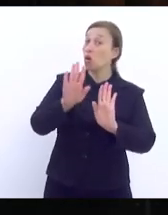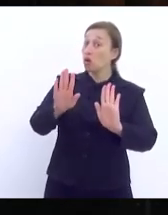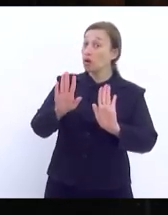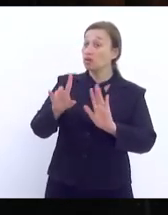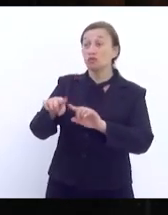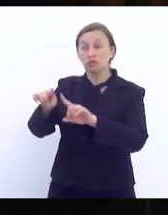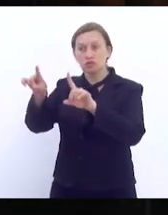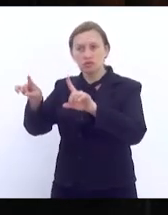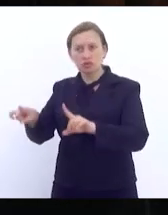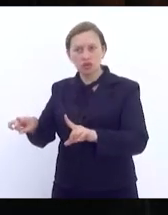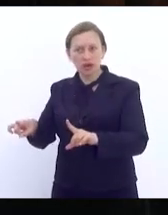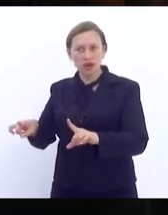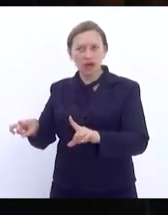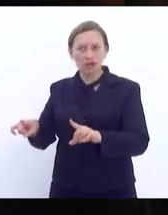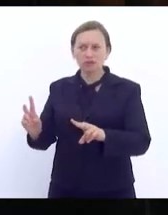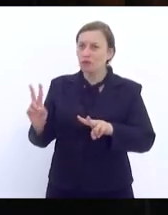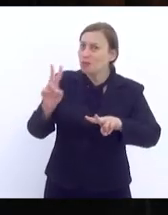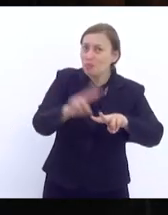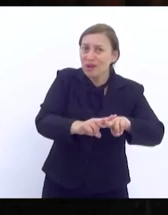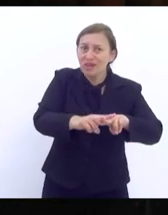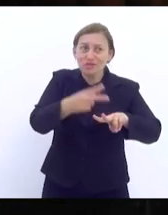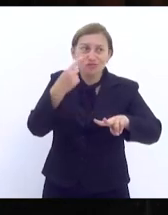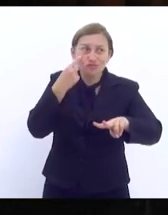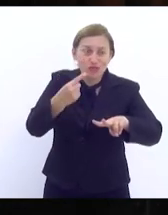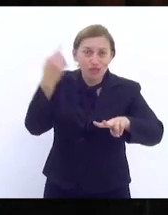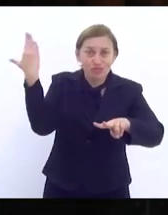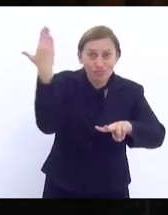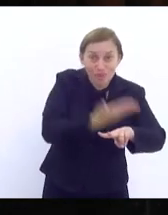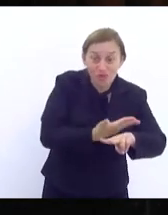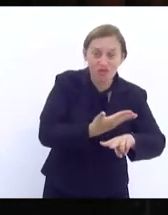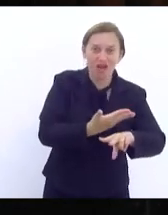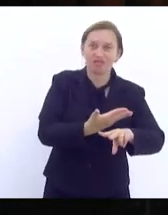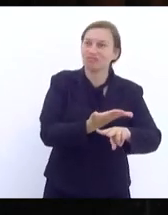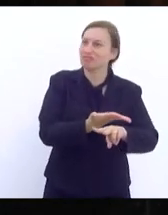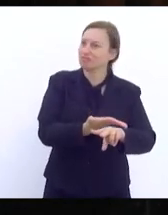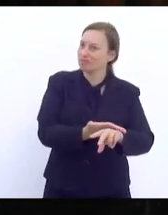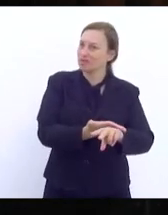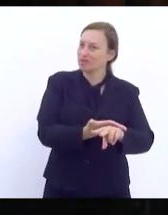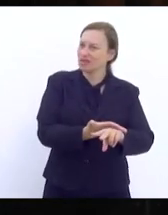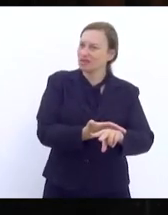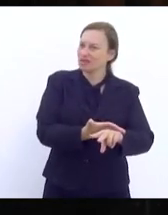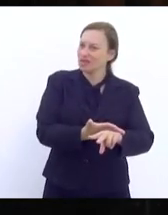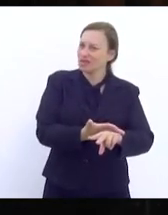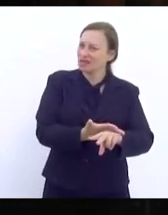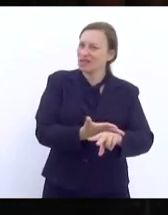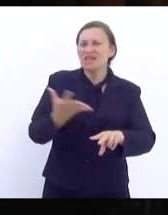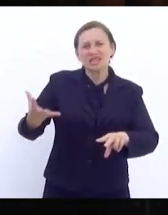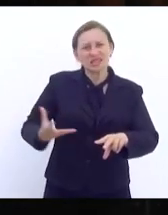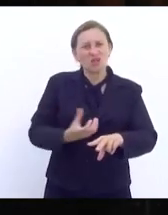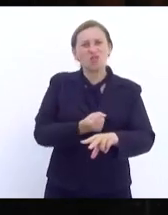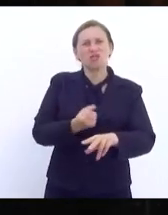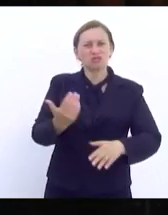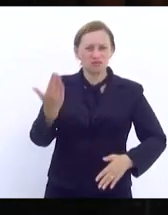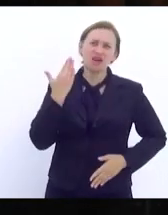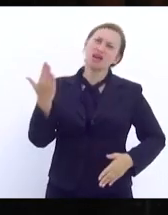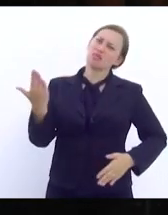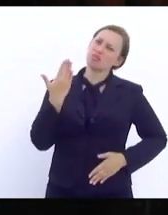os caras foram presos em flagrante tá dando salvaguarda para vagabundo